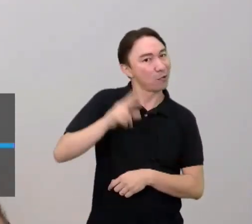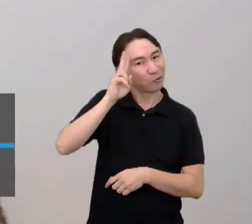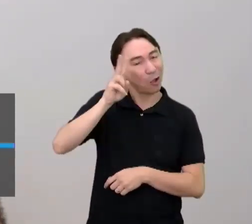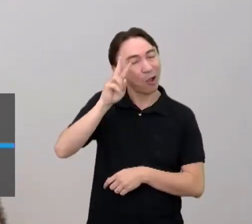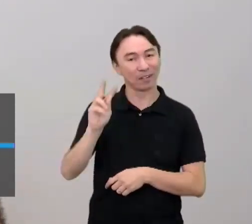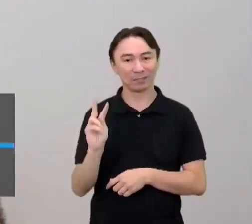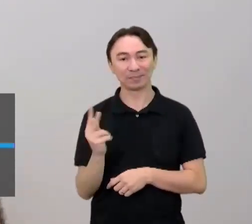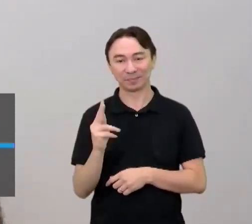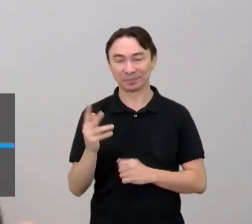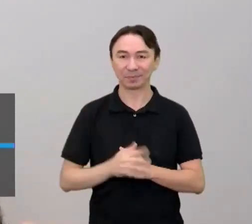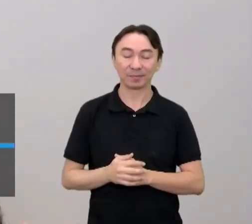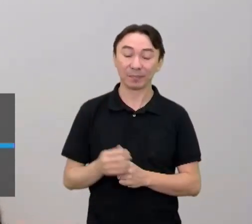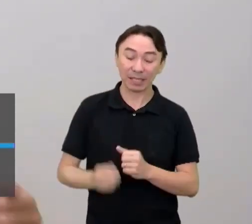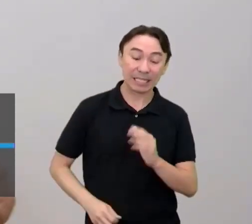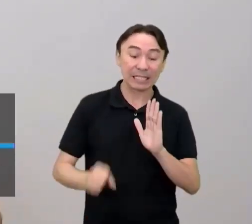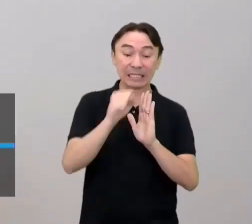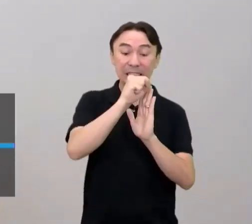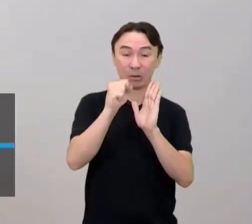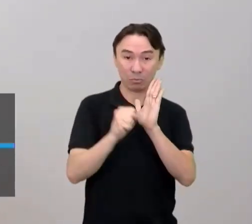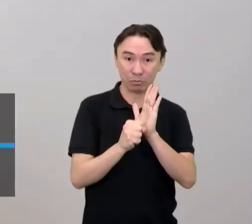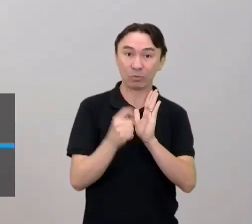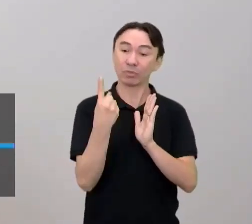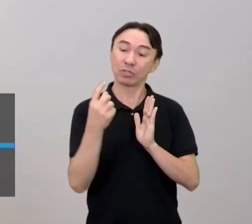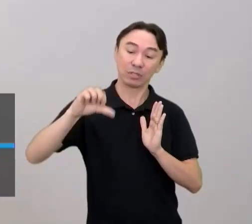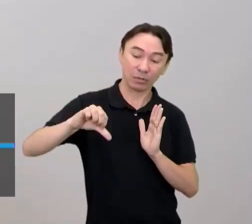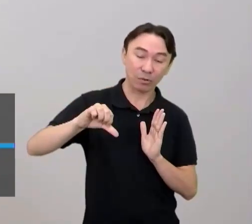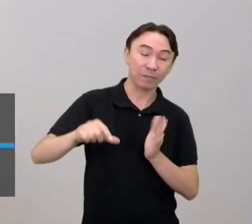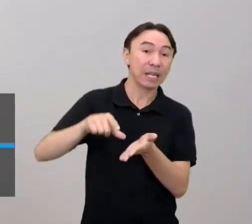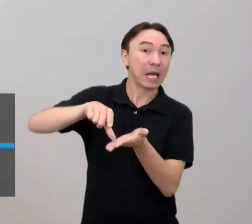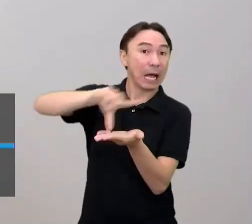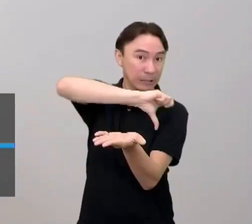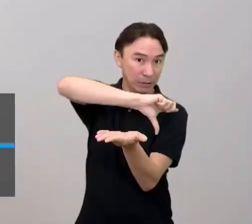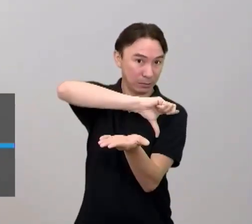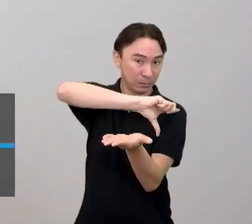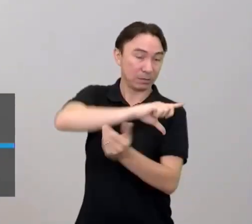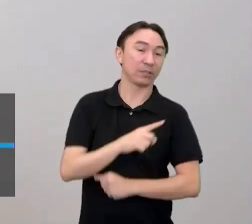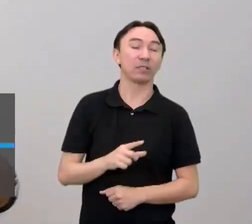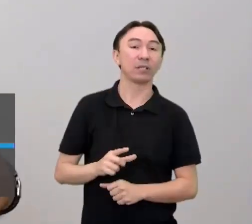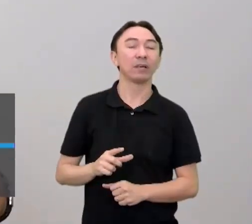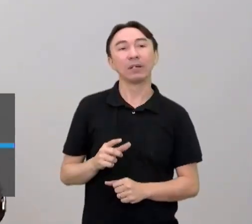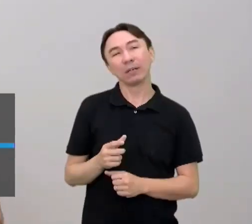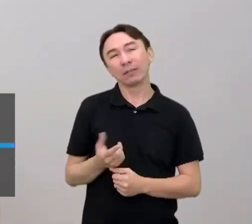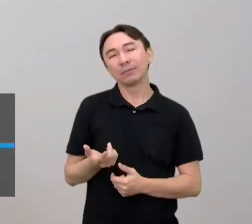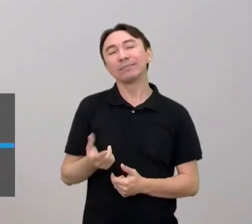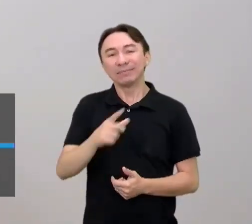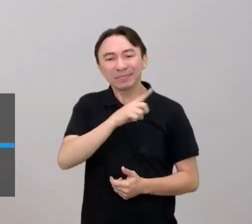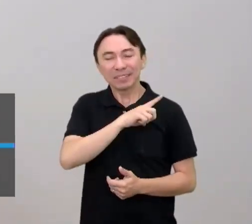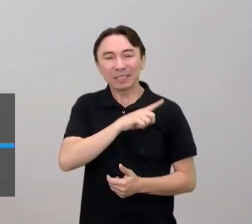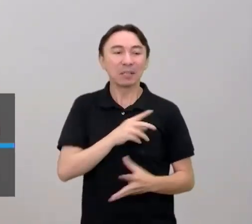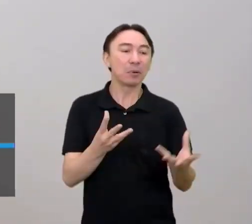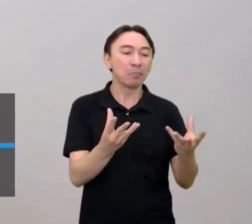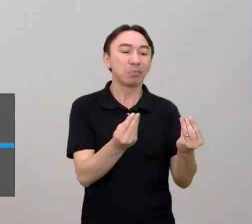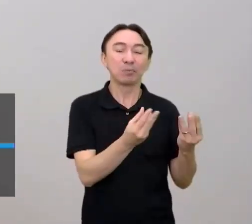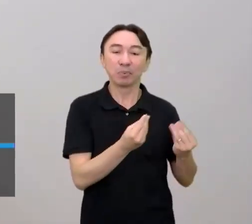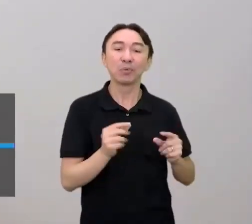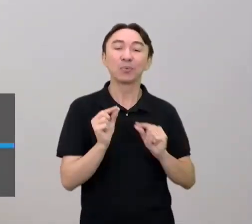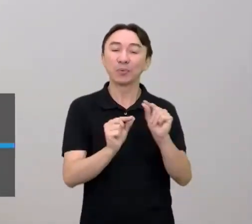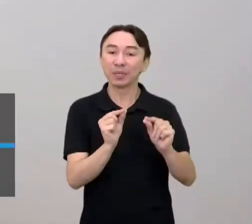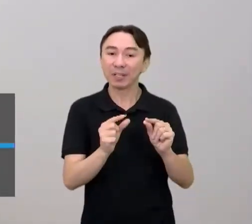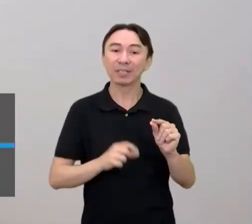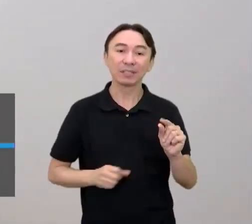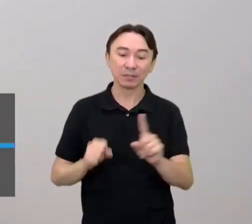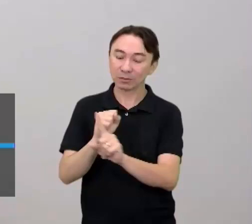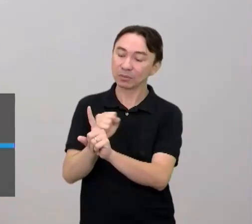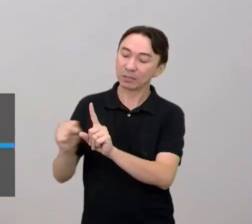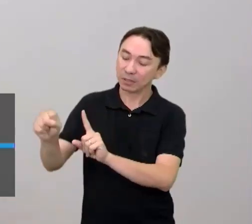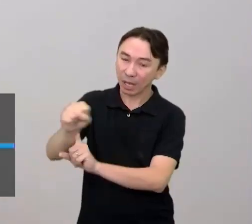Antes do século XIX, era muito comum nós termos sociedades culturalmente